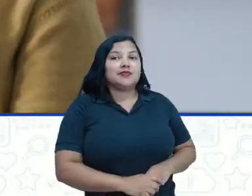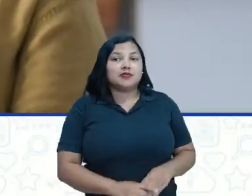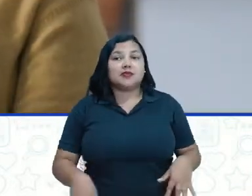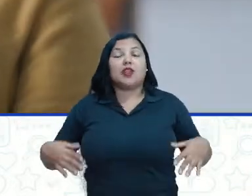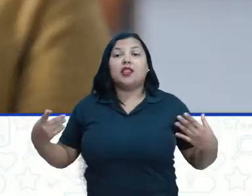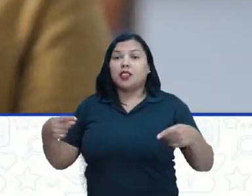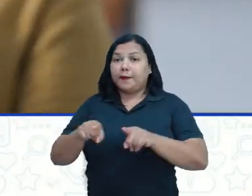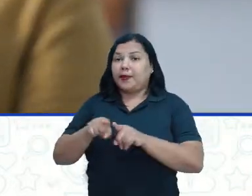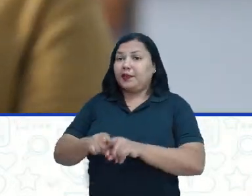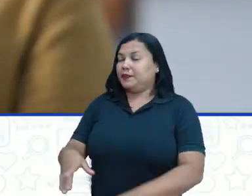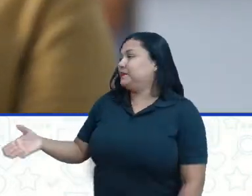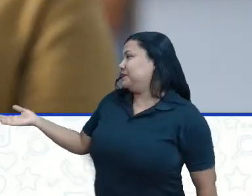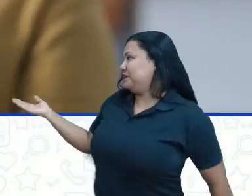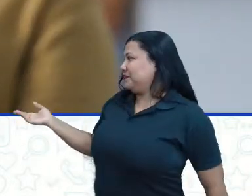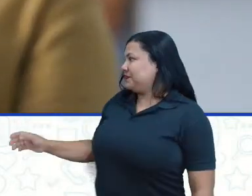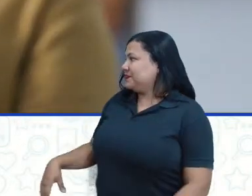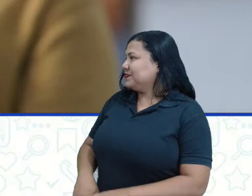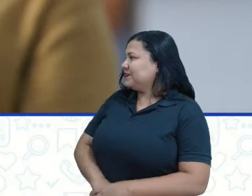E existe o